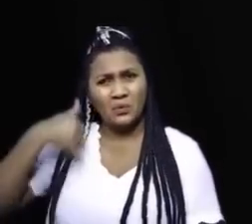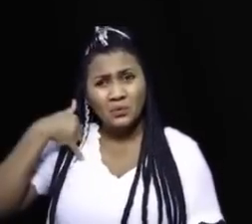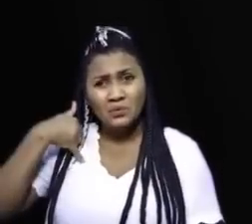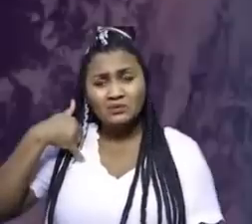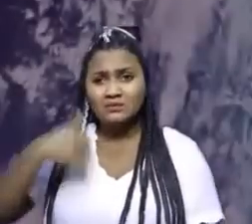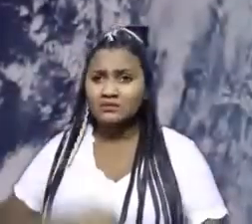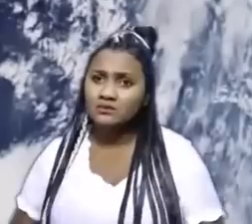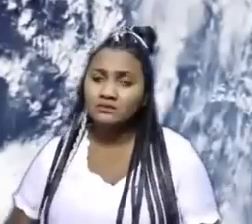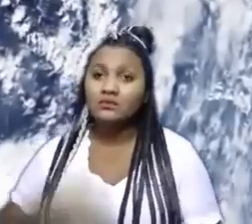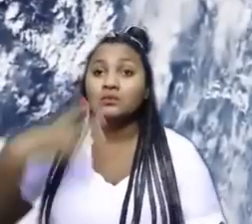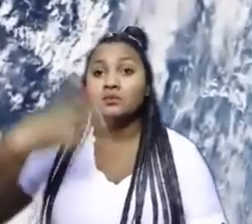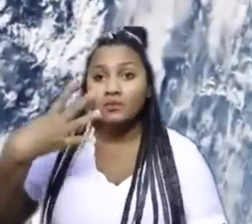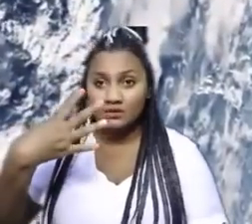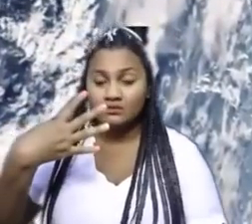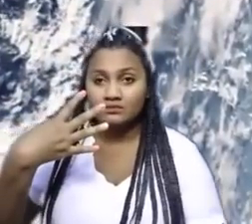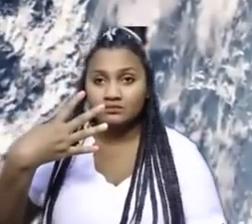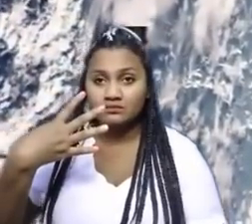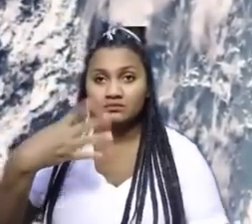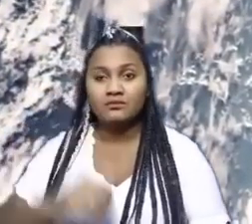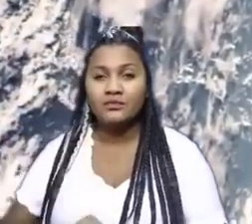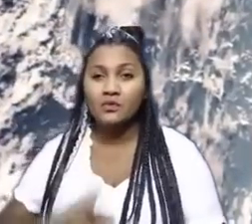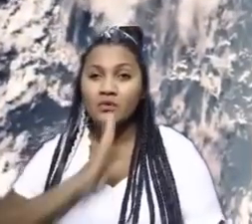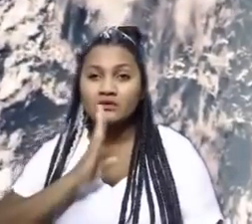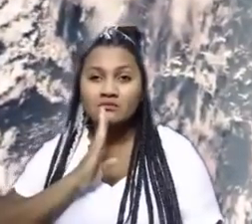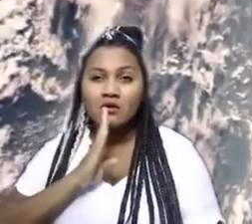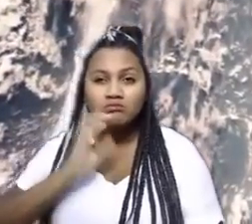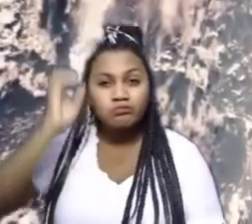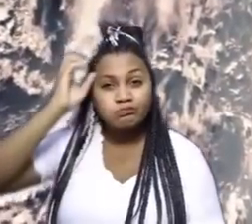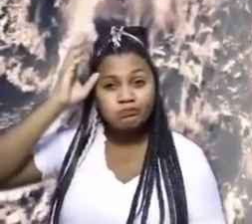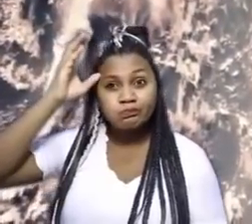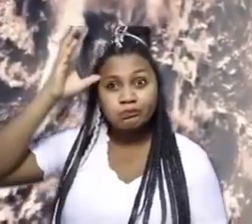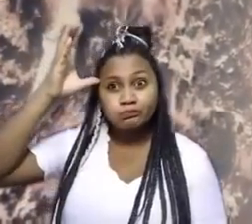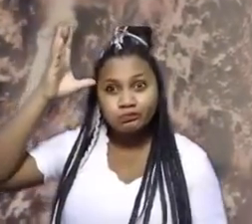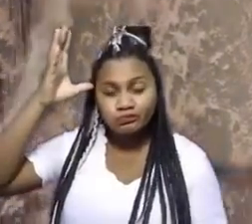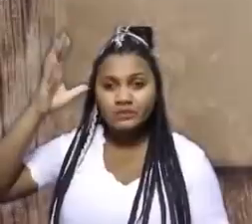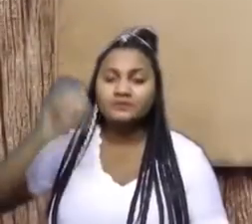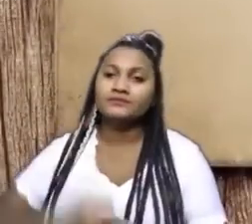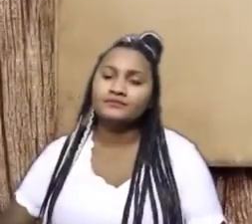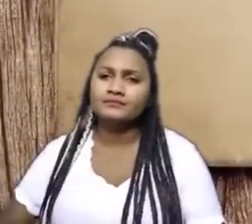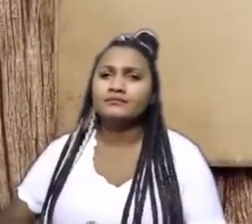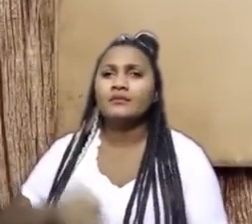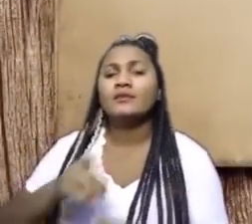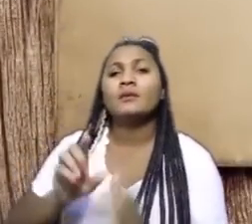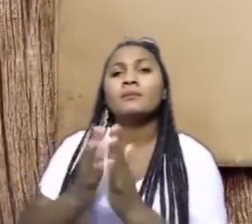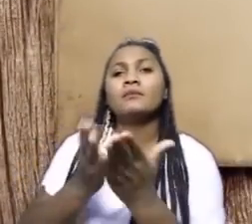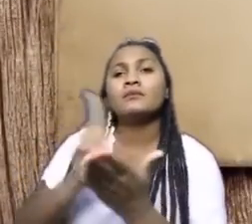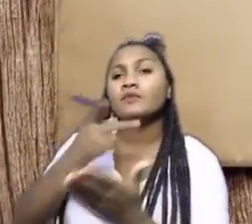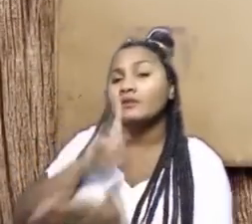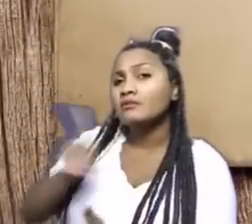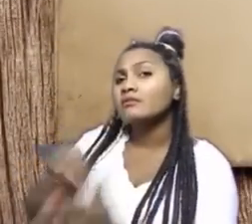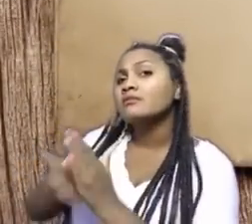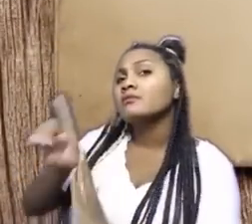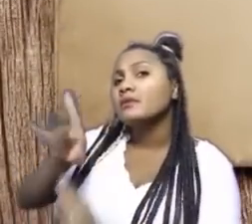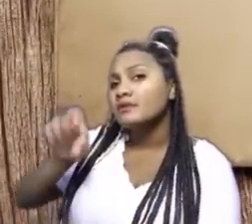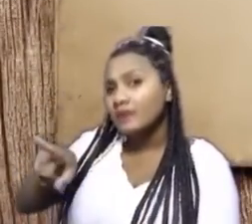O quarto sinal: a multiplicação do conhecimento. A Bíblia diz: e tu, Daniel, encerra essas palavras